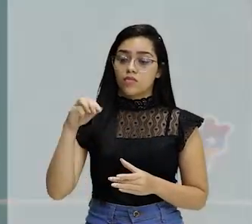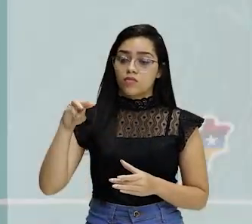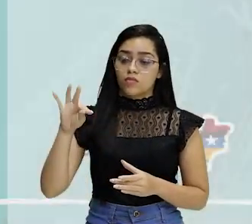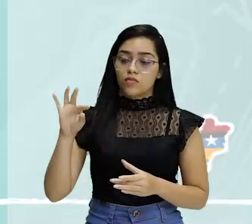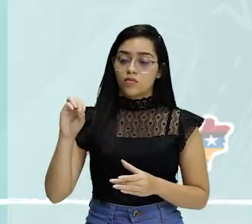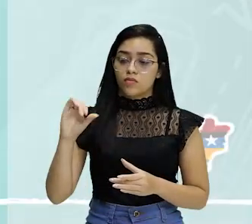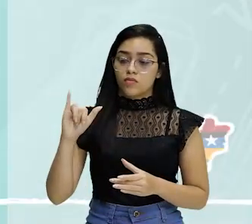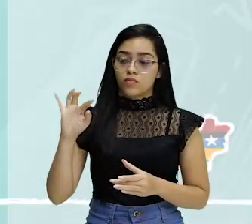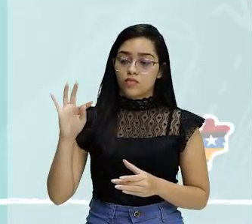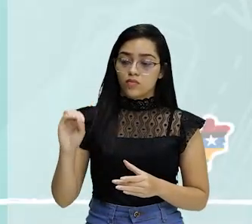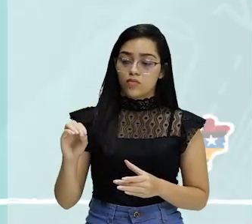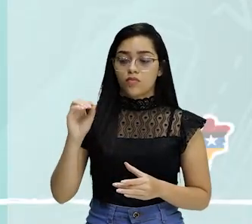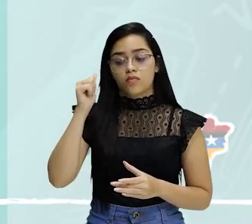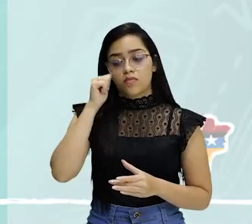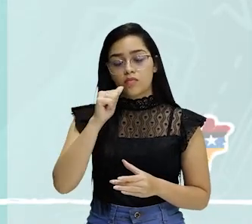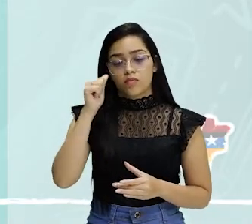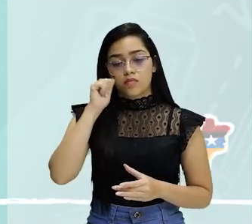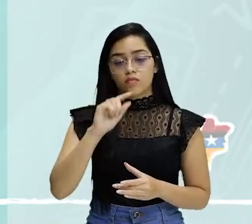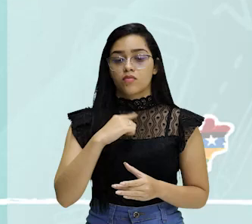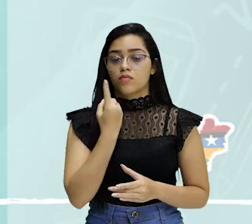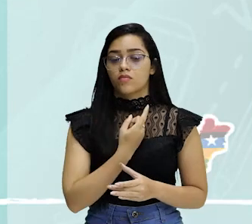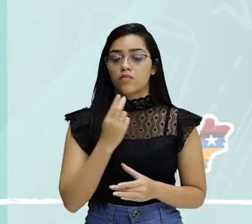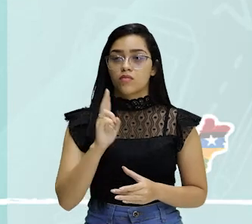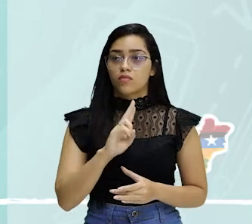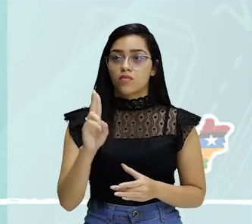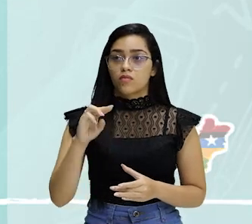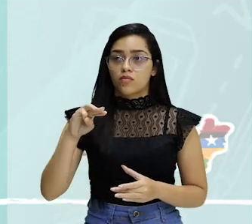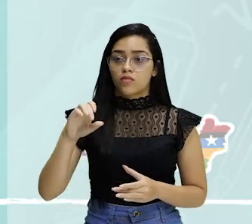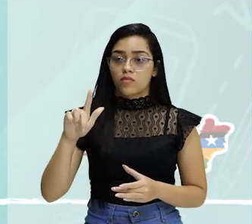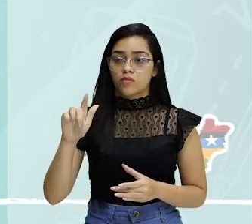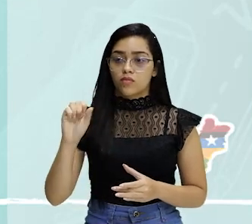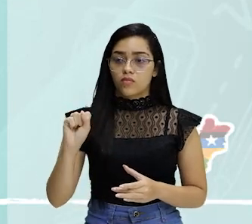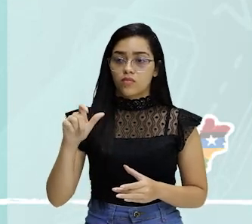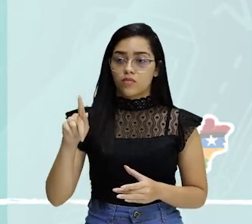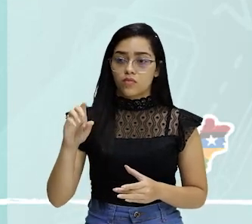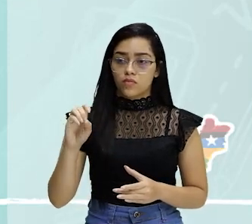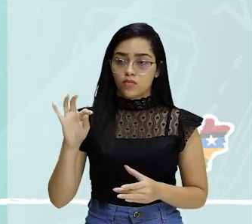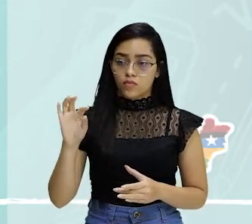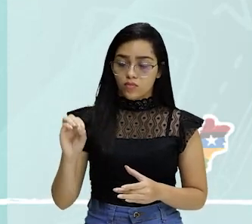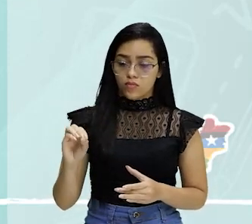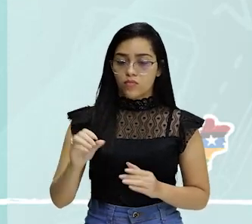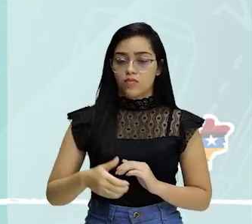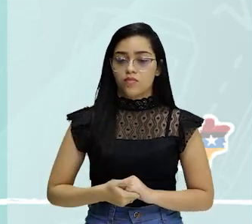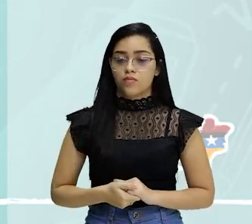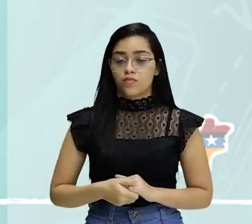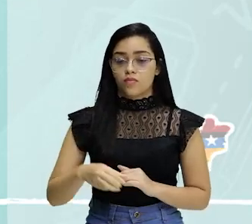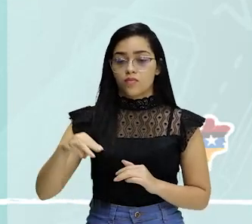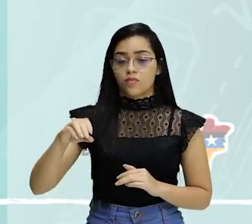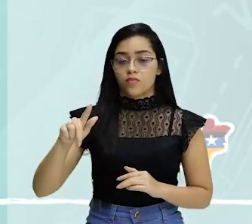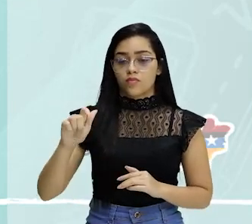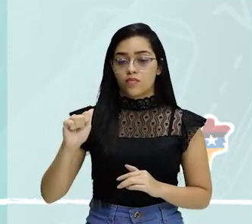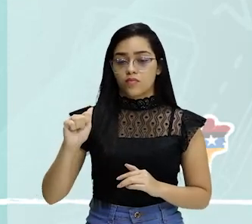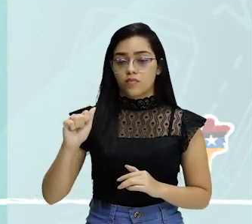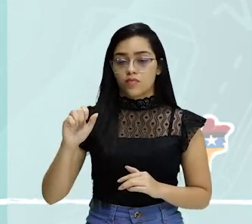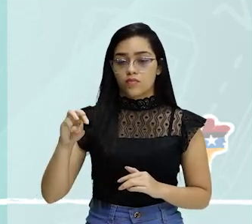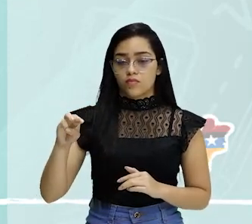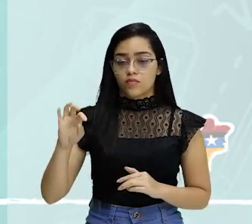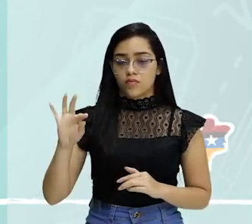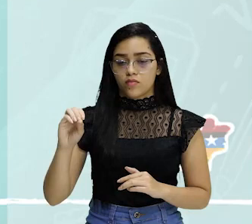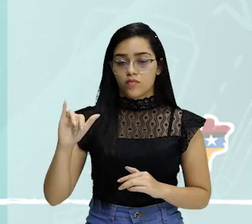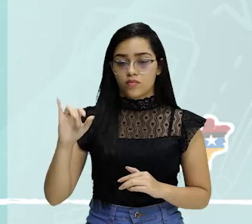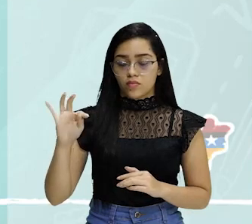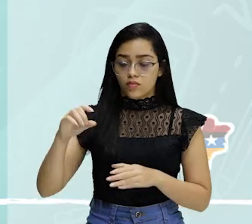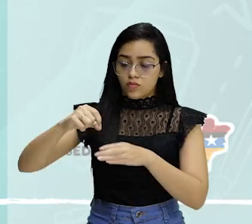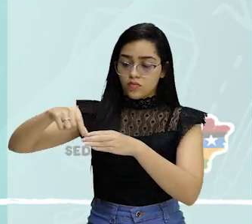gametófito feminino, que a gente chama de megagametófito. O gametófito masculino, pessoal, era o grão de